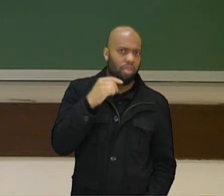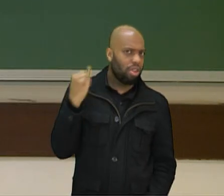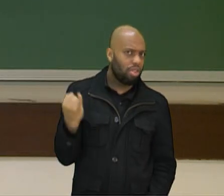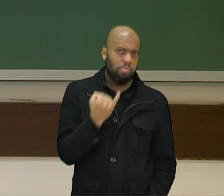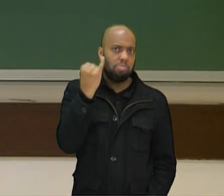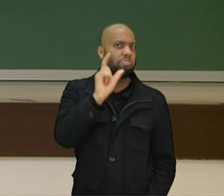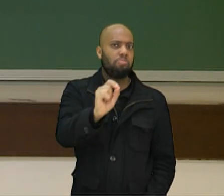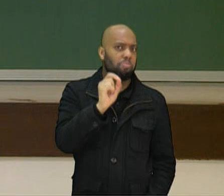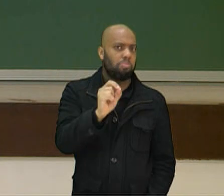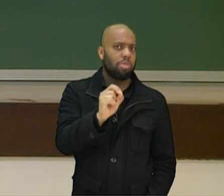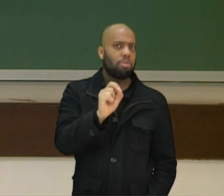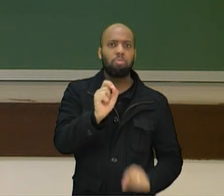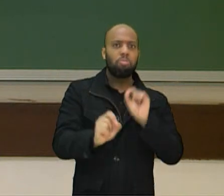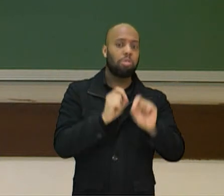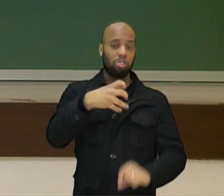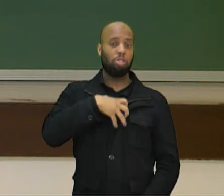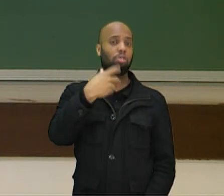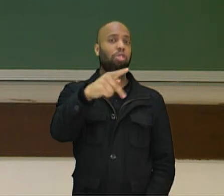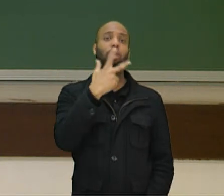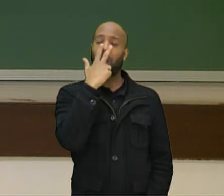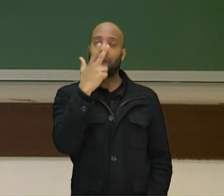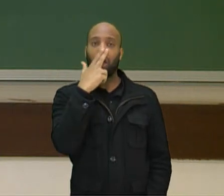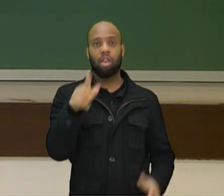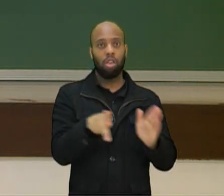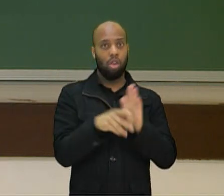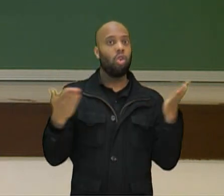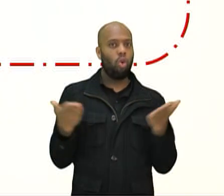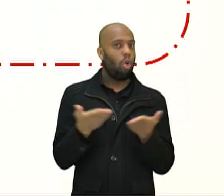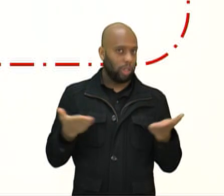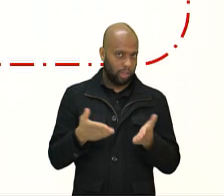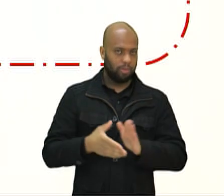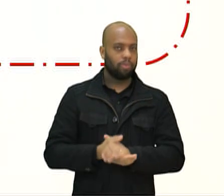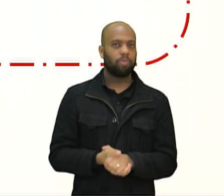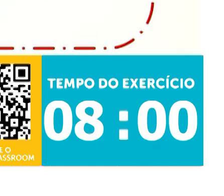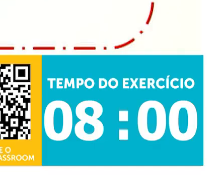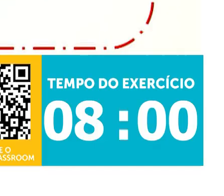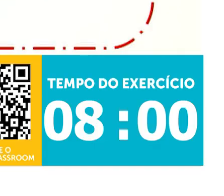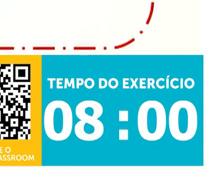e de acordo com a forma com que ela foi abordada na aula até o momento.